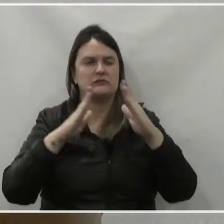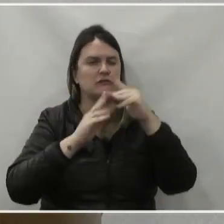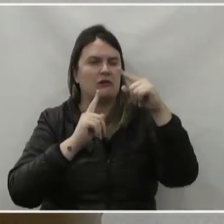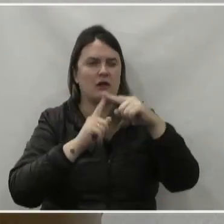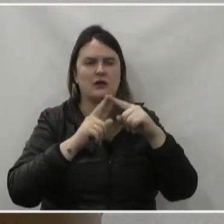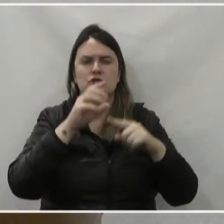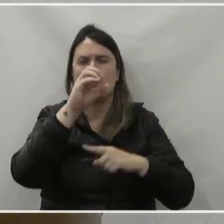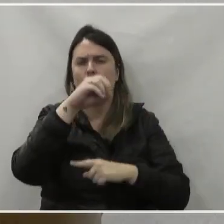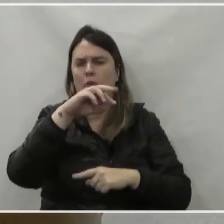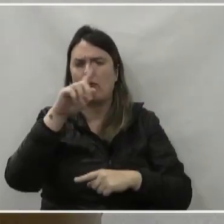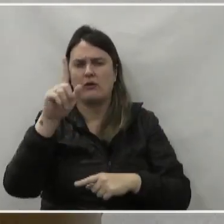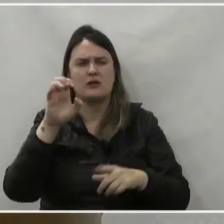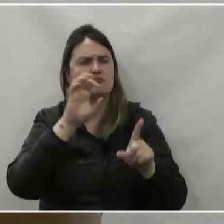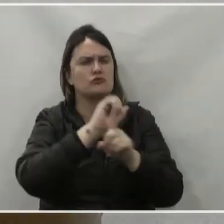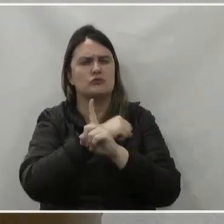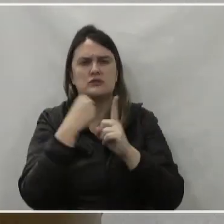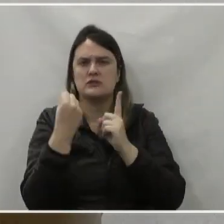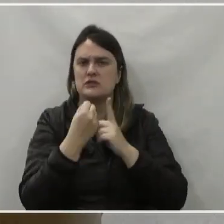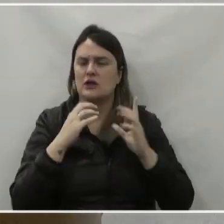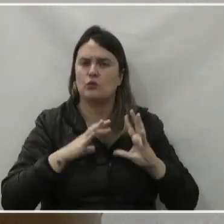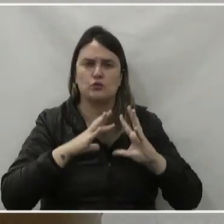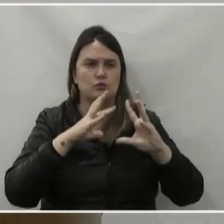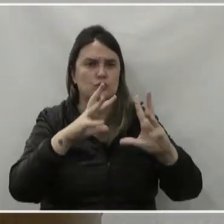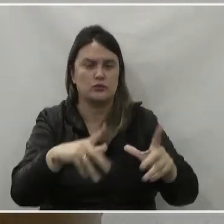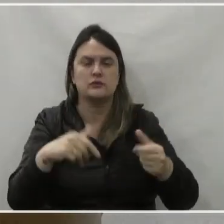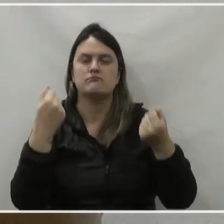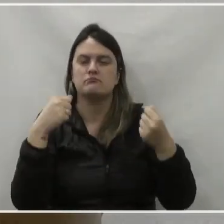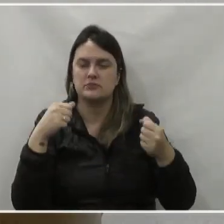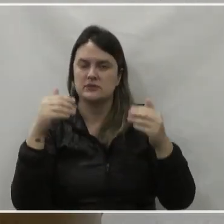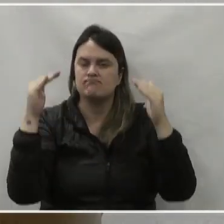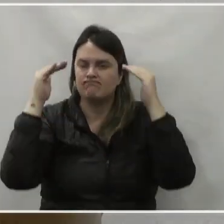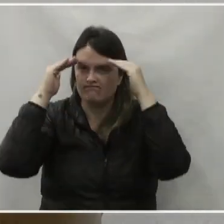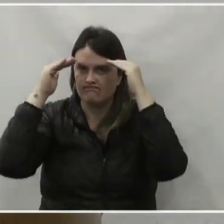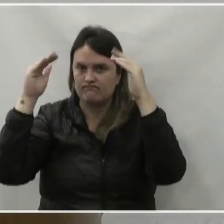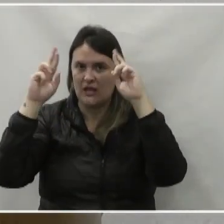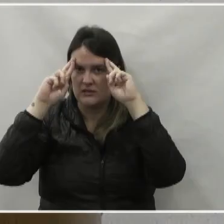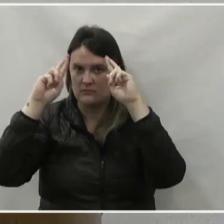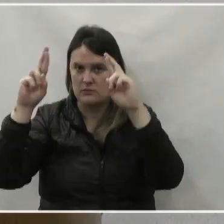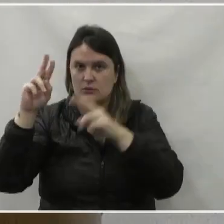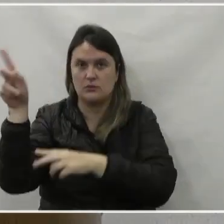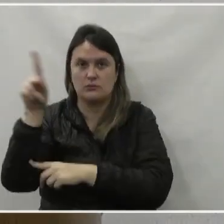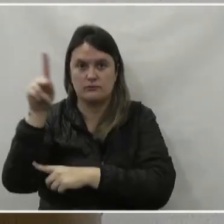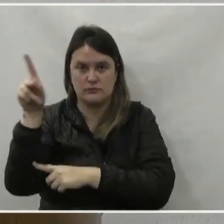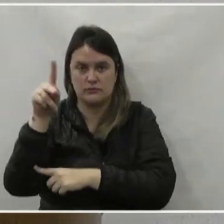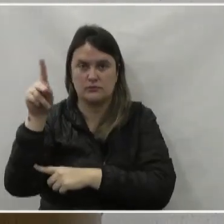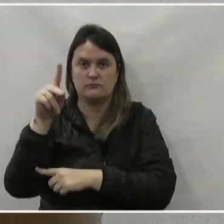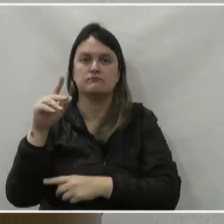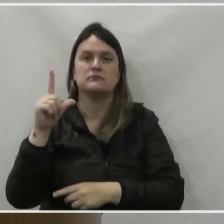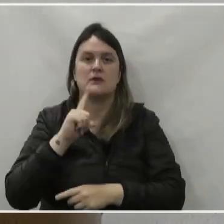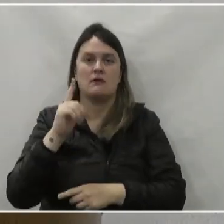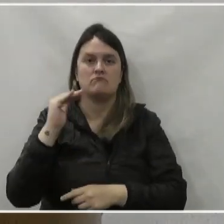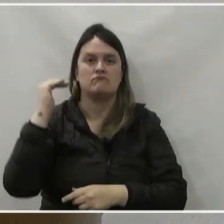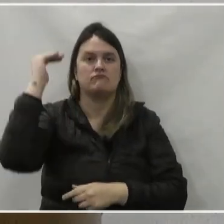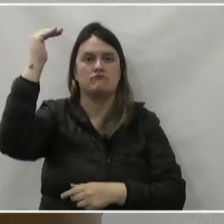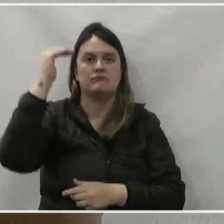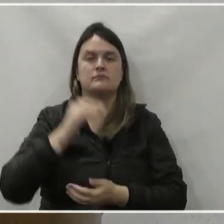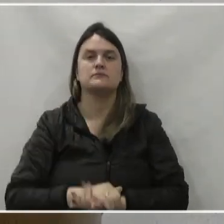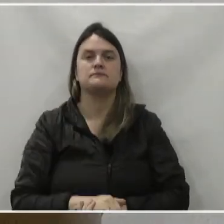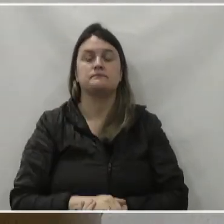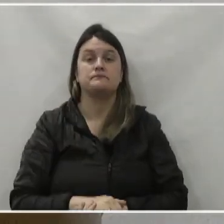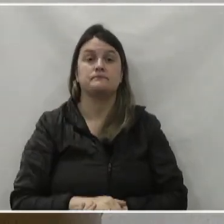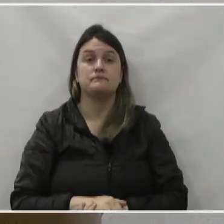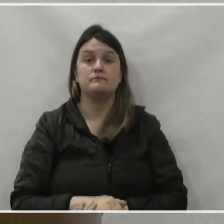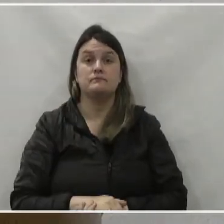igrejas, ONGs, sociedade como um todo, deve respeitar o professor e sua autoridade. Eu